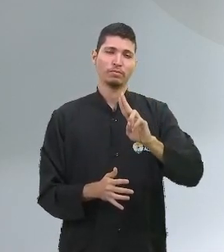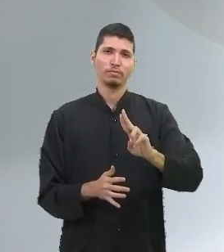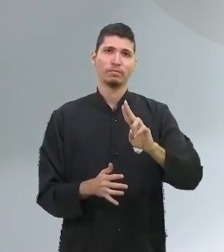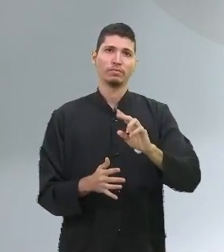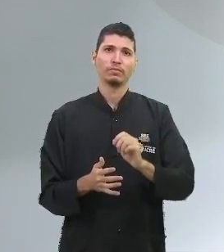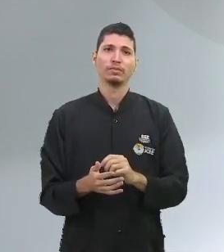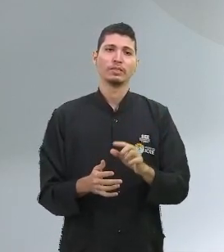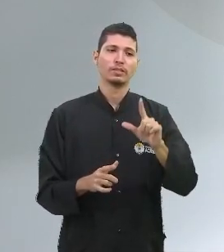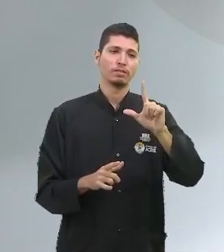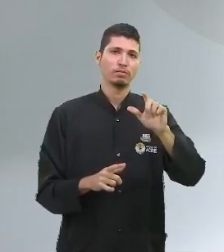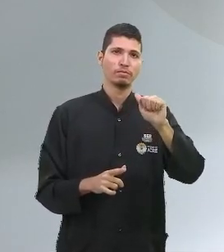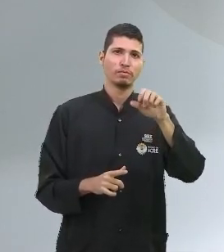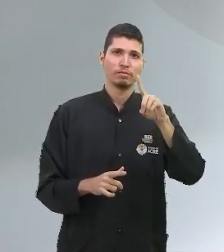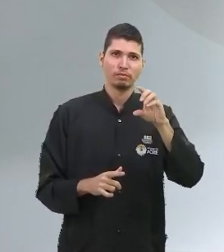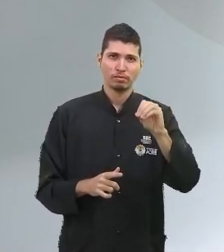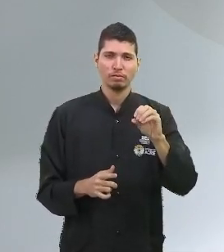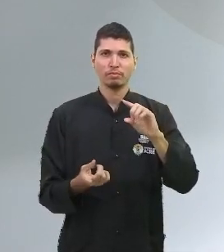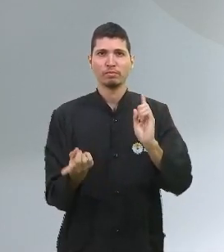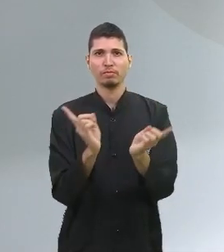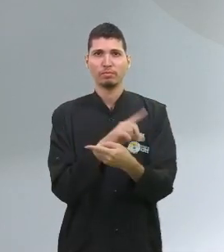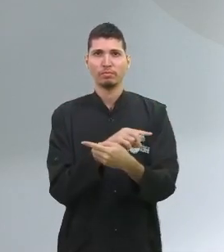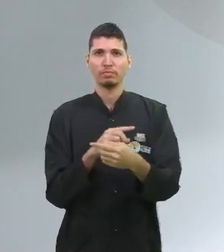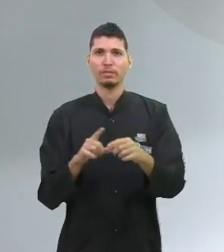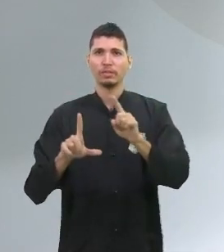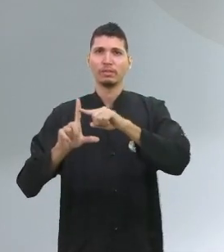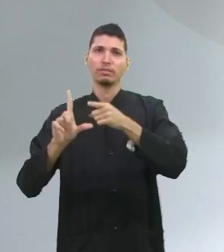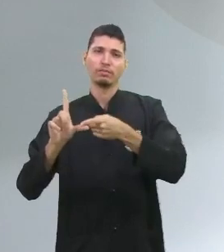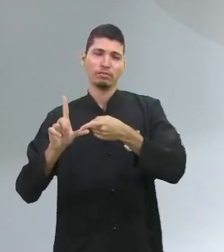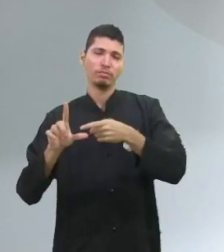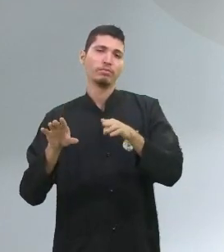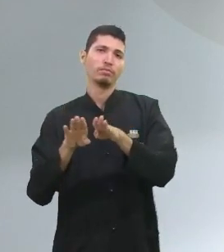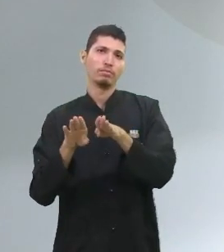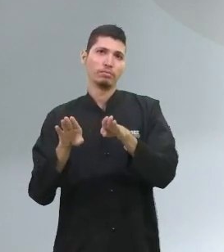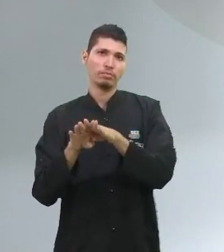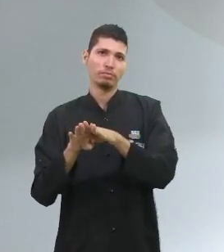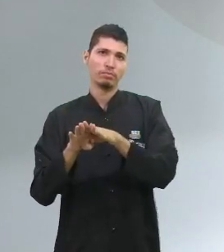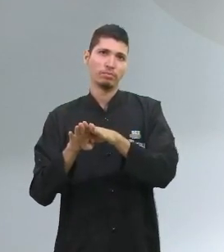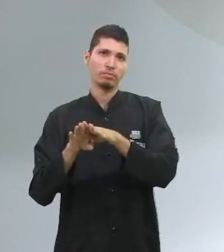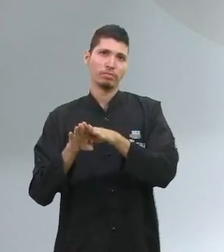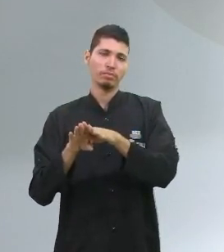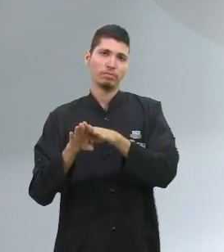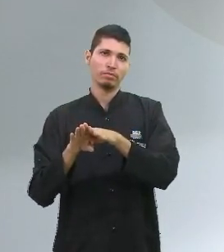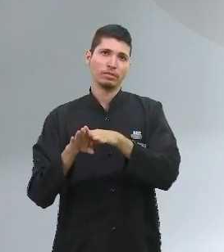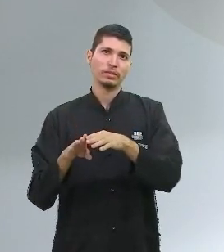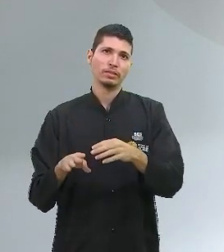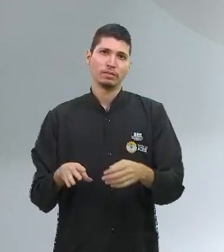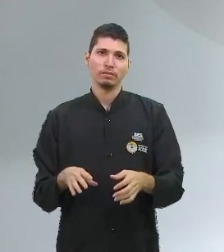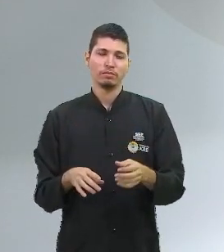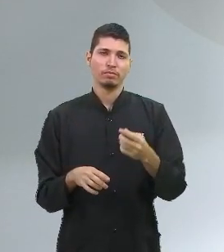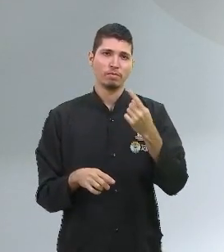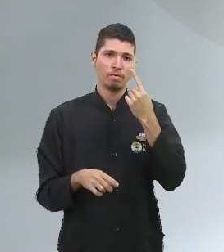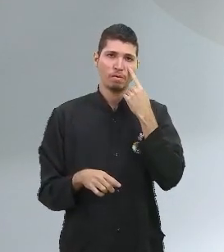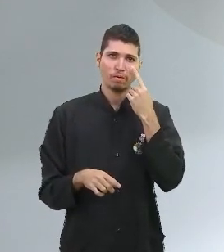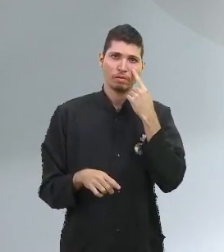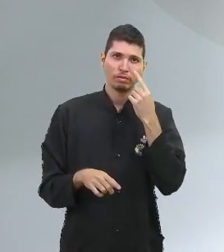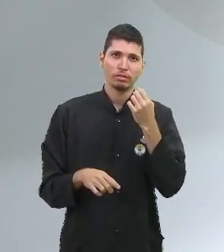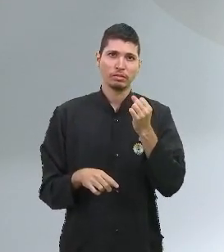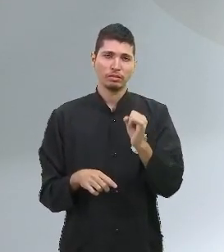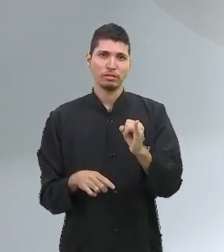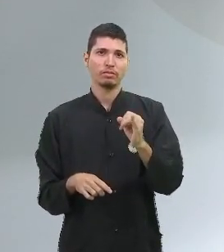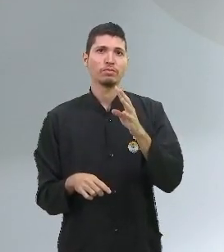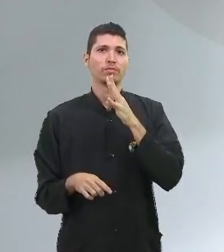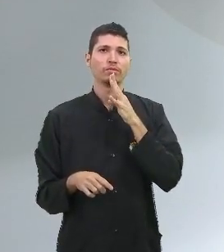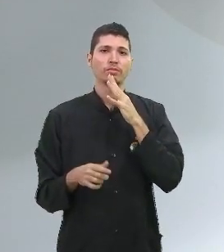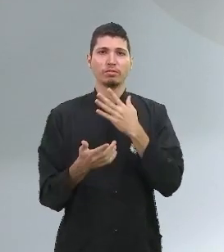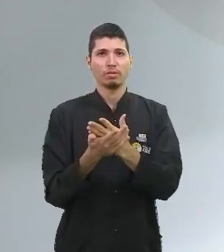lado oposto ao ângulo e verifica se você conhece pelo menos um deles. Se você conhece pelo menos